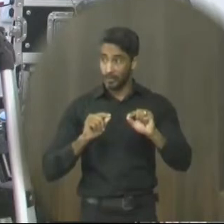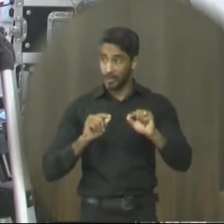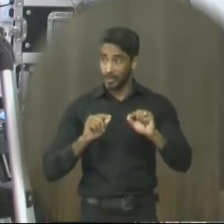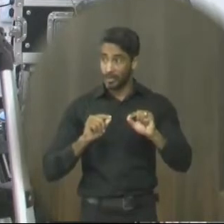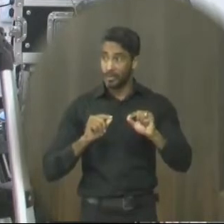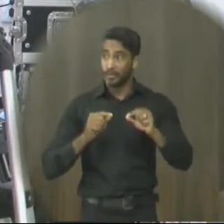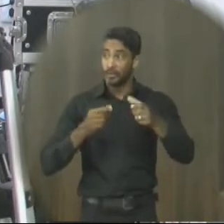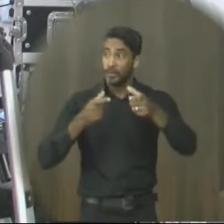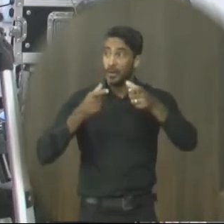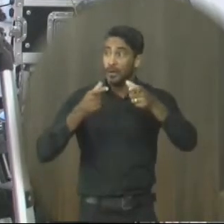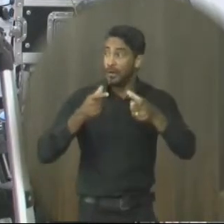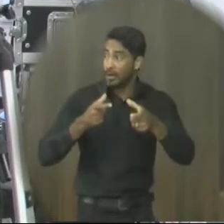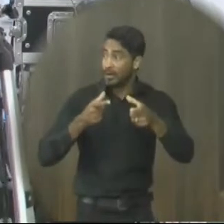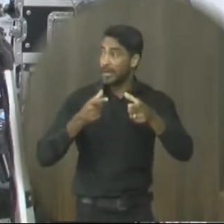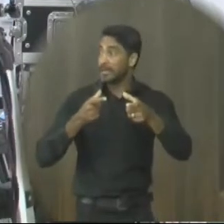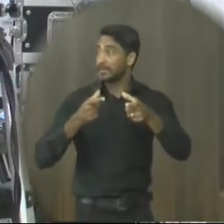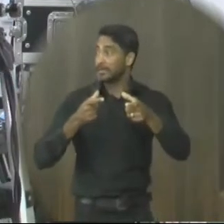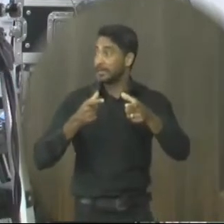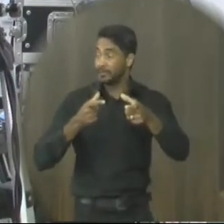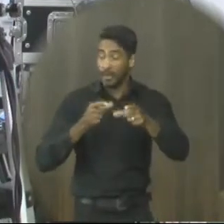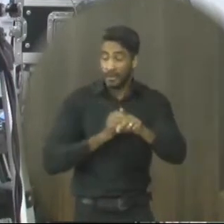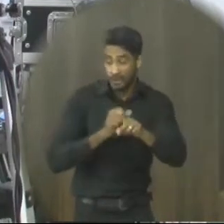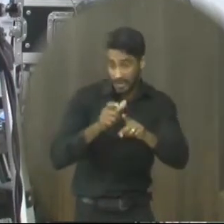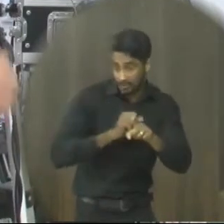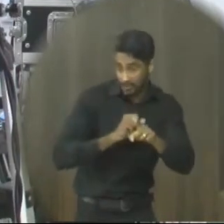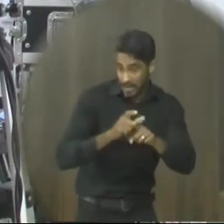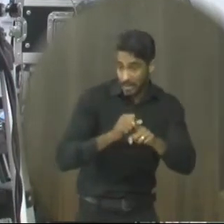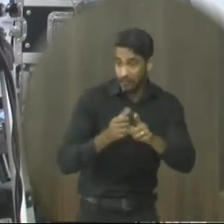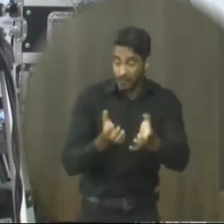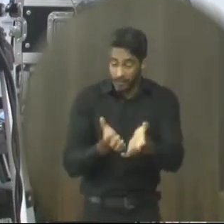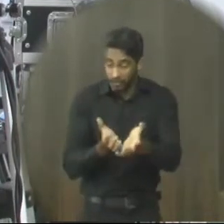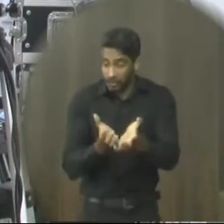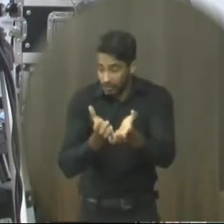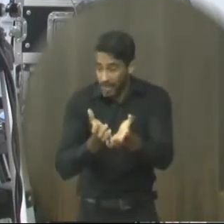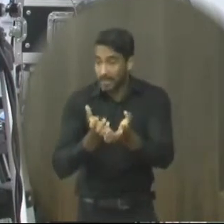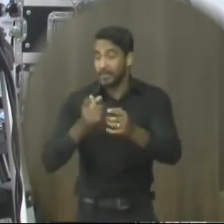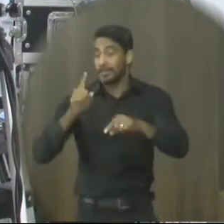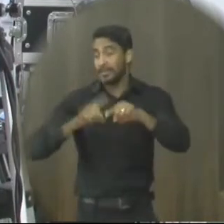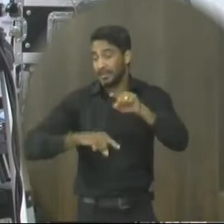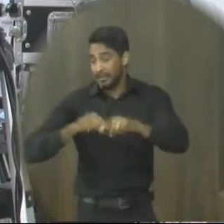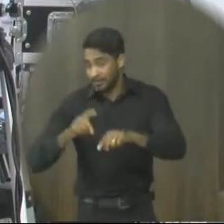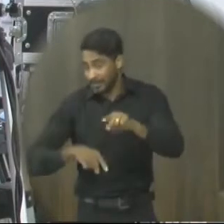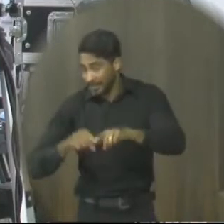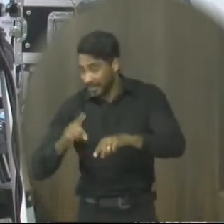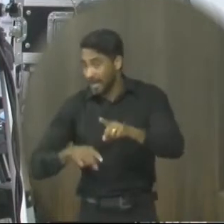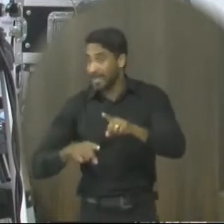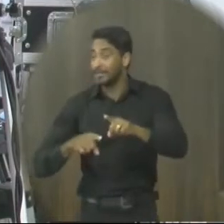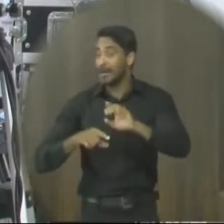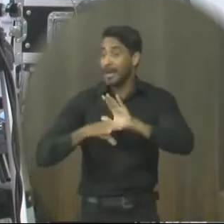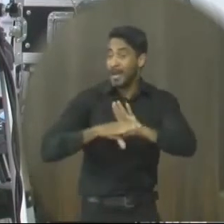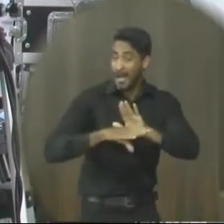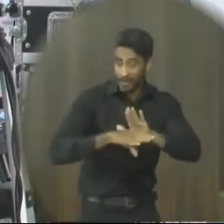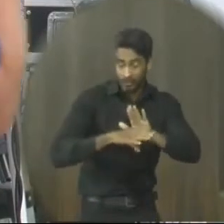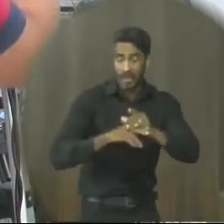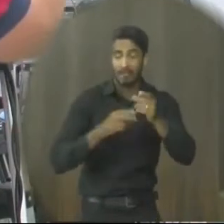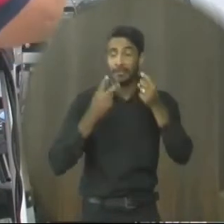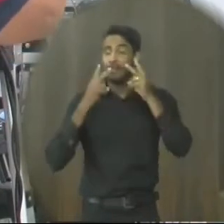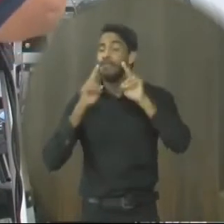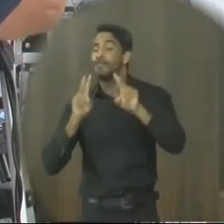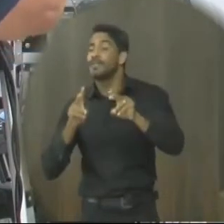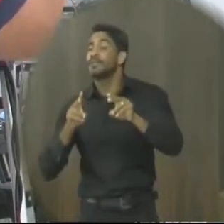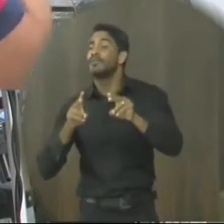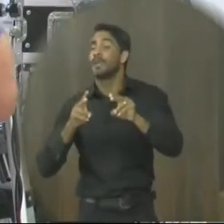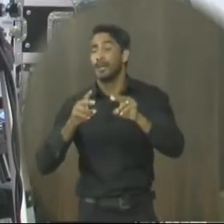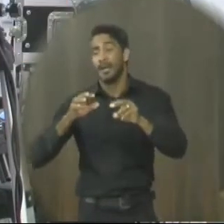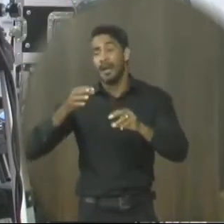uma locação de máquinas e equipamentos para poder suprir essas necessidades, né? Tendo em vista que a zona rural aí a